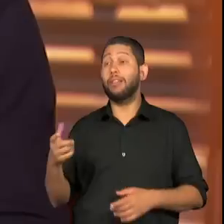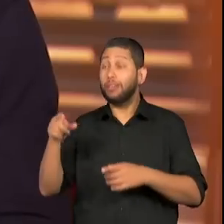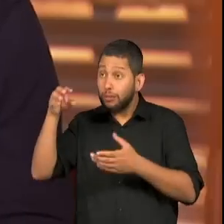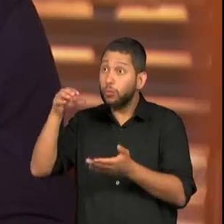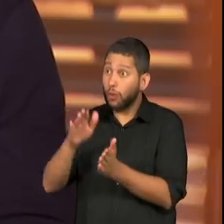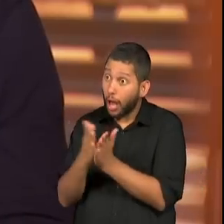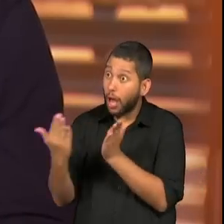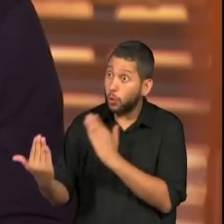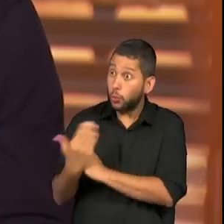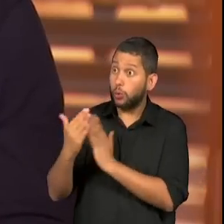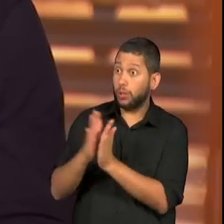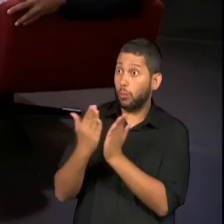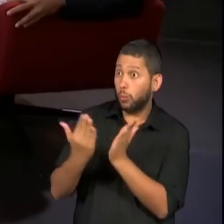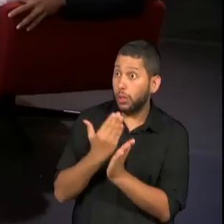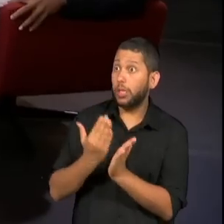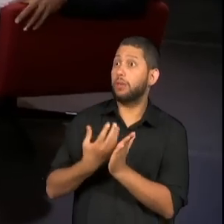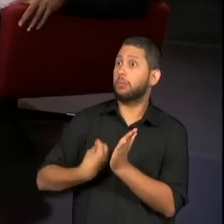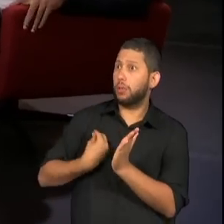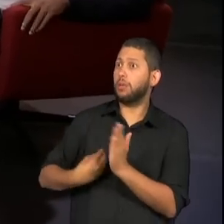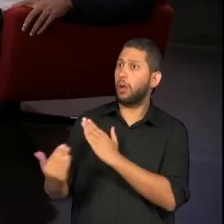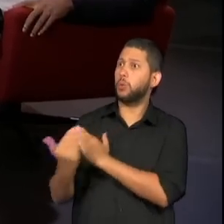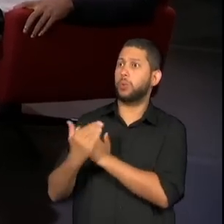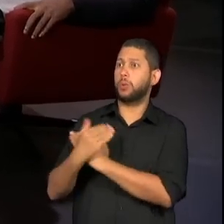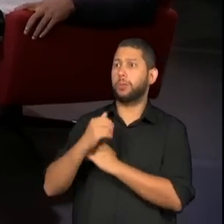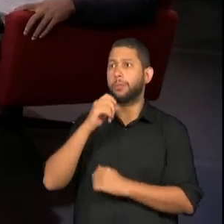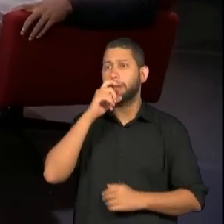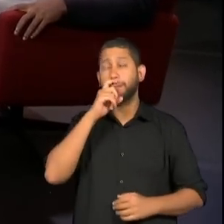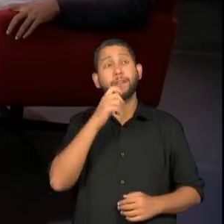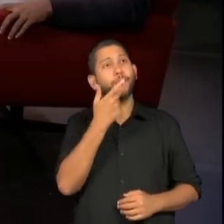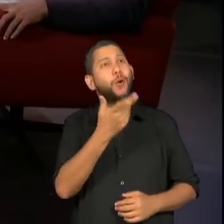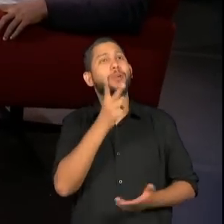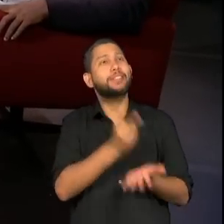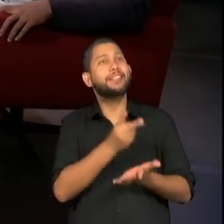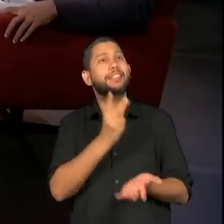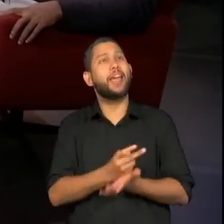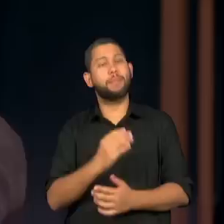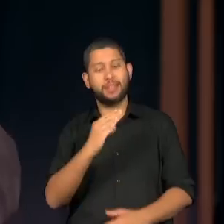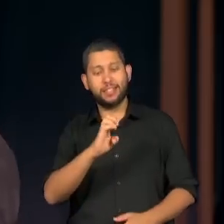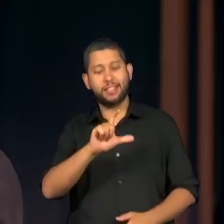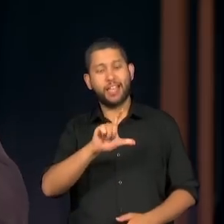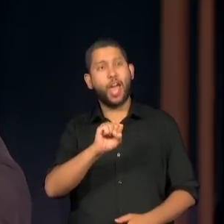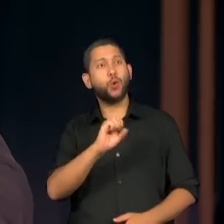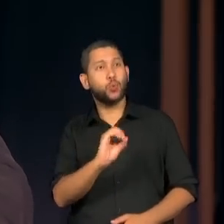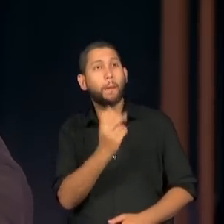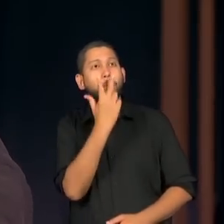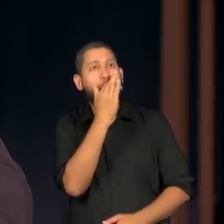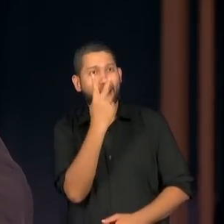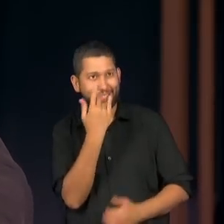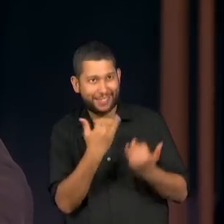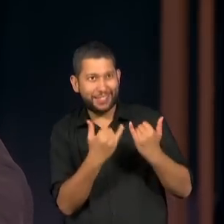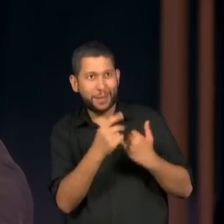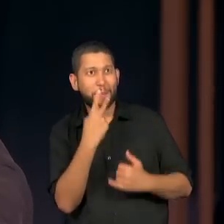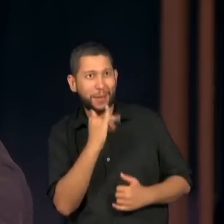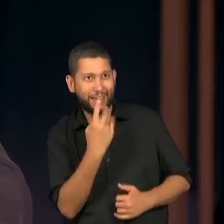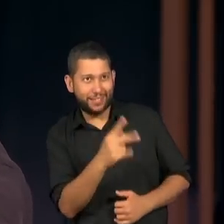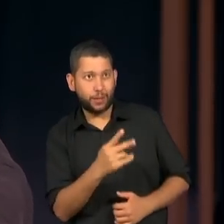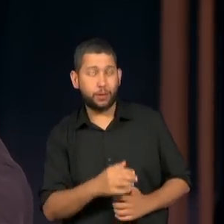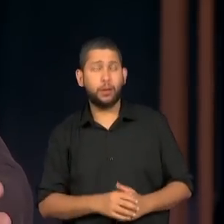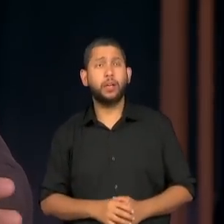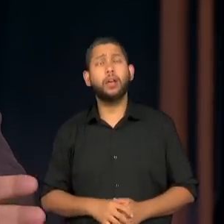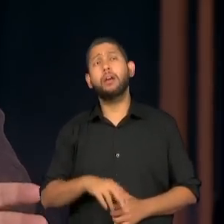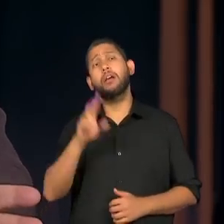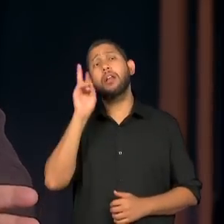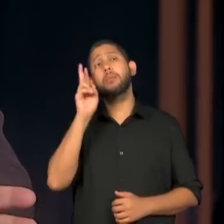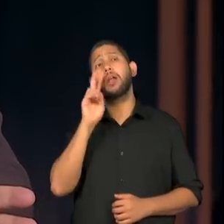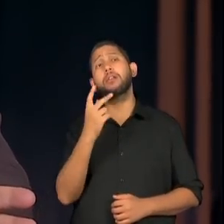e dentro da minha vida, da minha história. Você já falou aqui do Celso como se fosse um papel de pai. Eu quero lembrar que o seu pai saiu